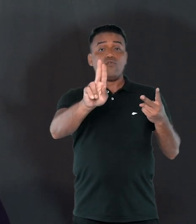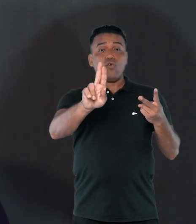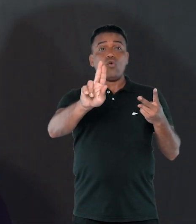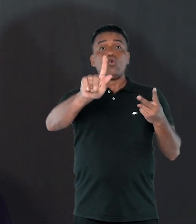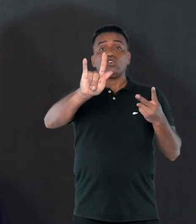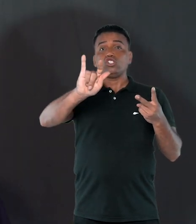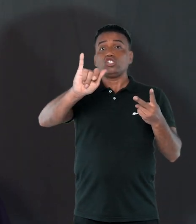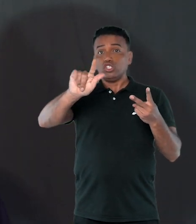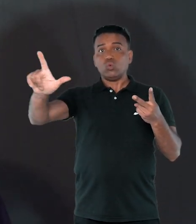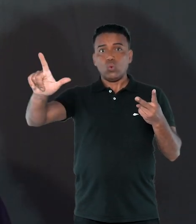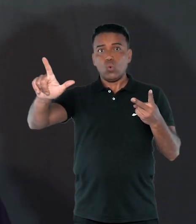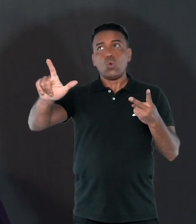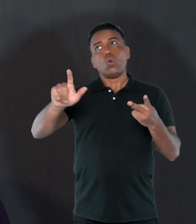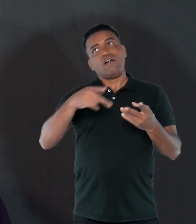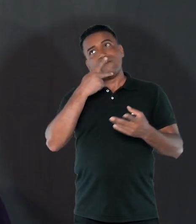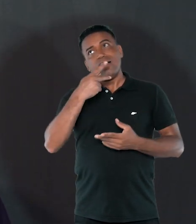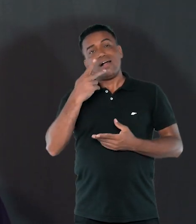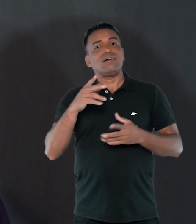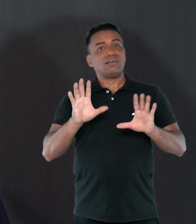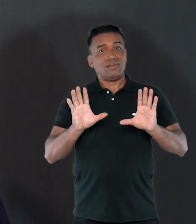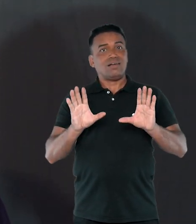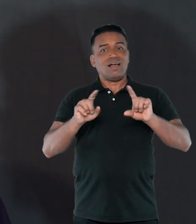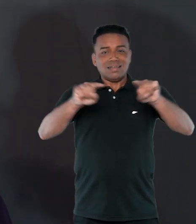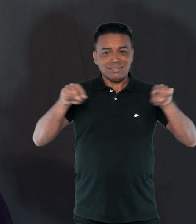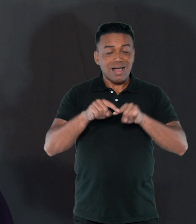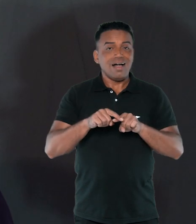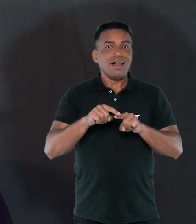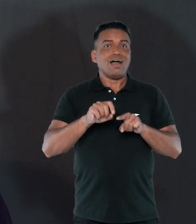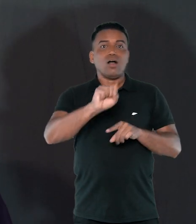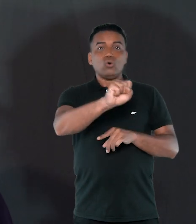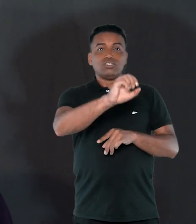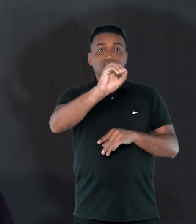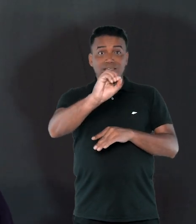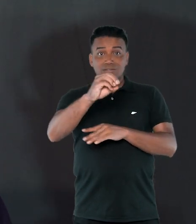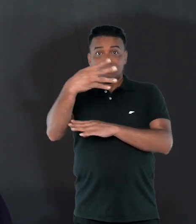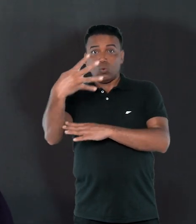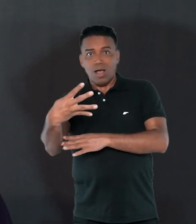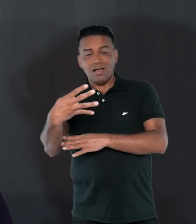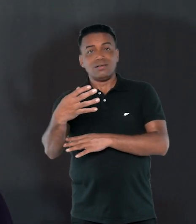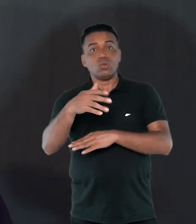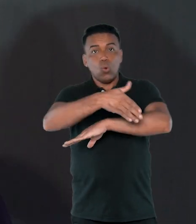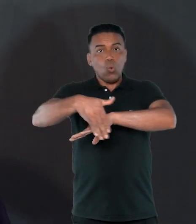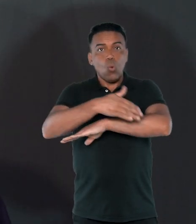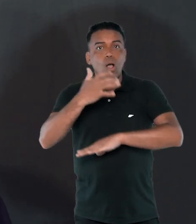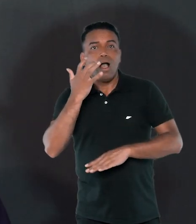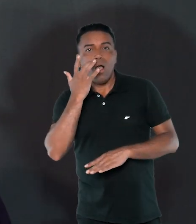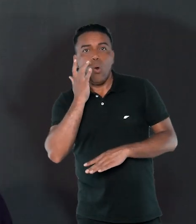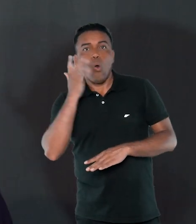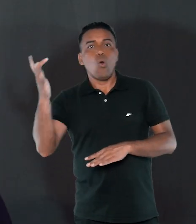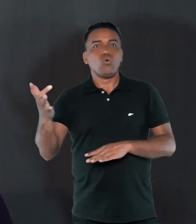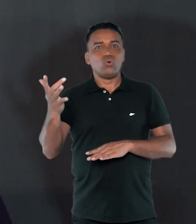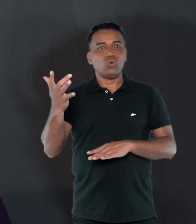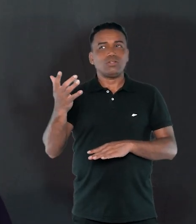Eu costumo dizer que a minha sala, né, 804, na Rua do Ouro, 104, é um refúgio, né? Não só para quem